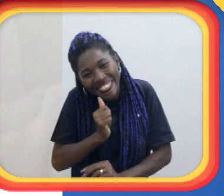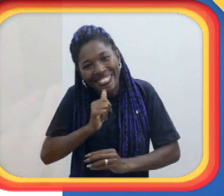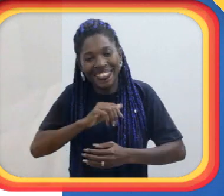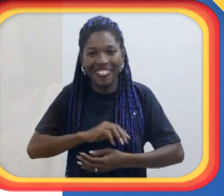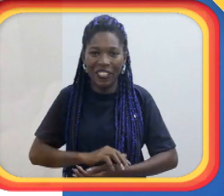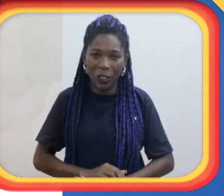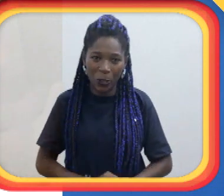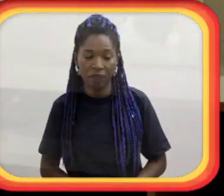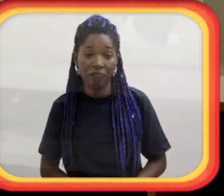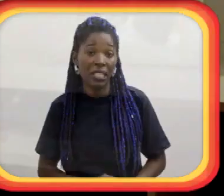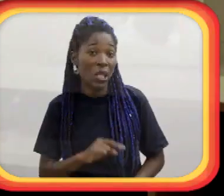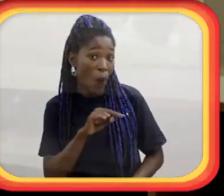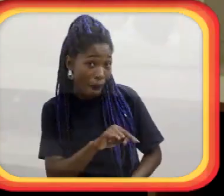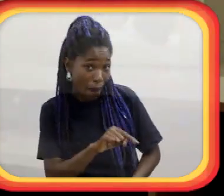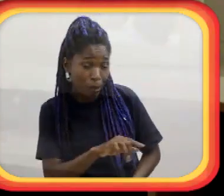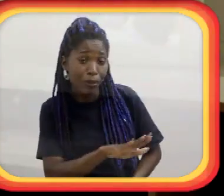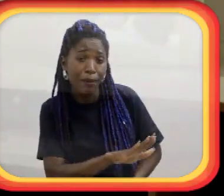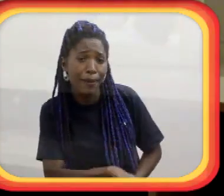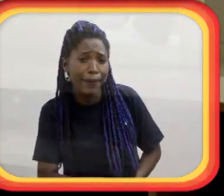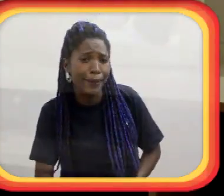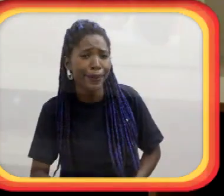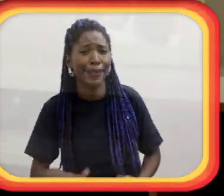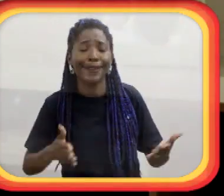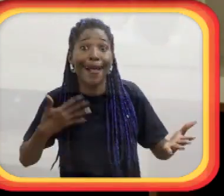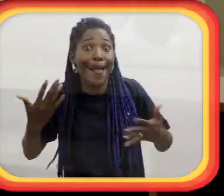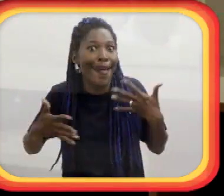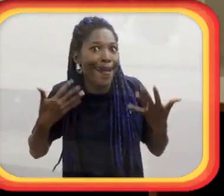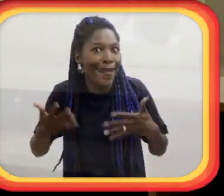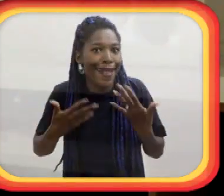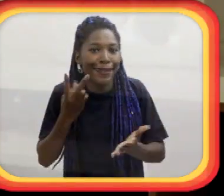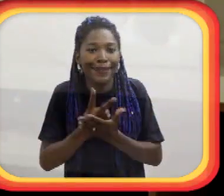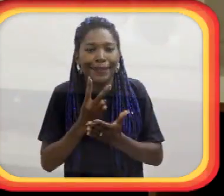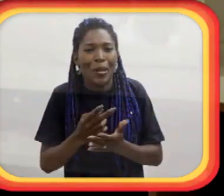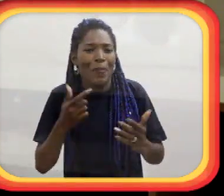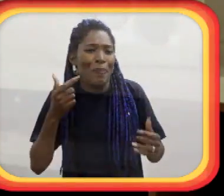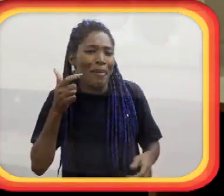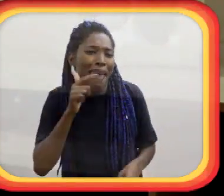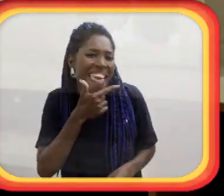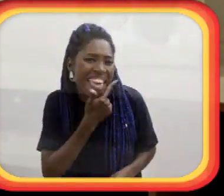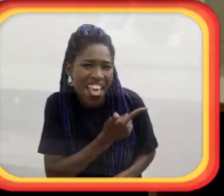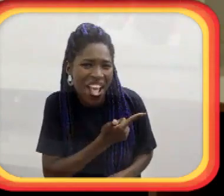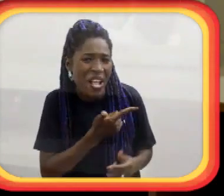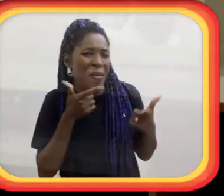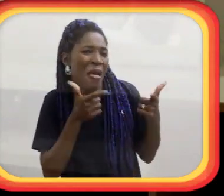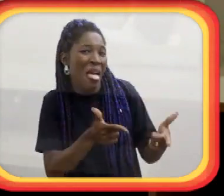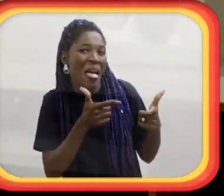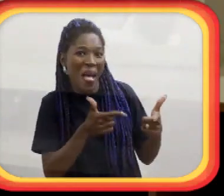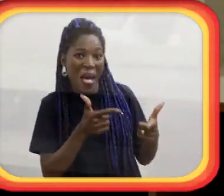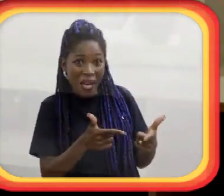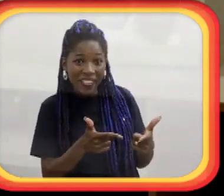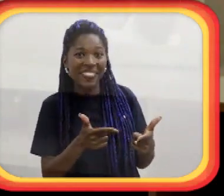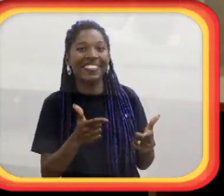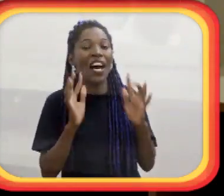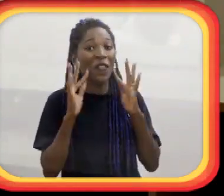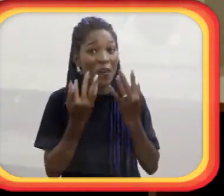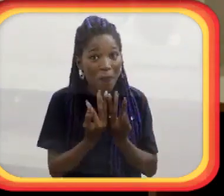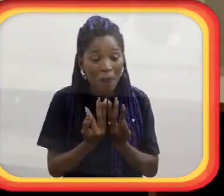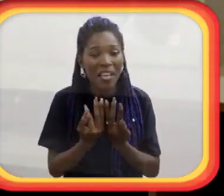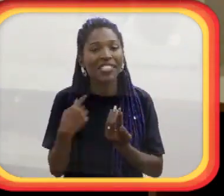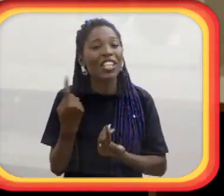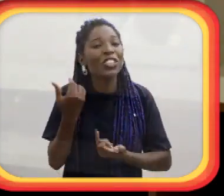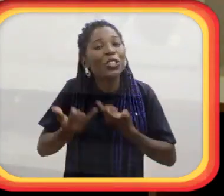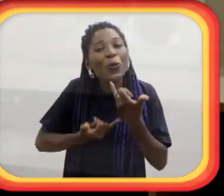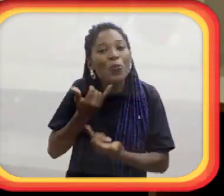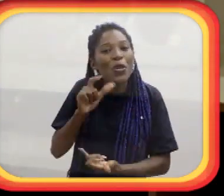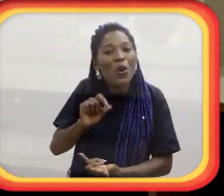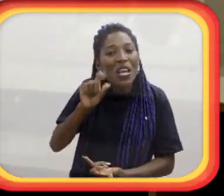linda. A Alice é uma criança bem-humorada, tira maior sarro com a família dela. A gente